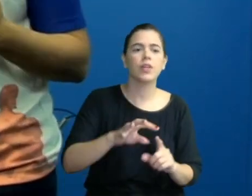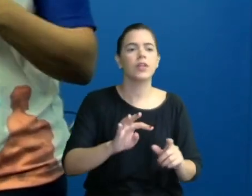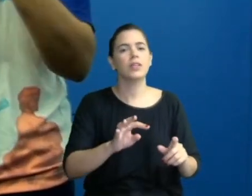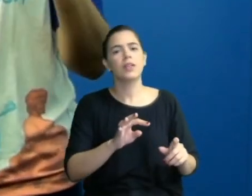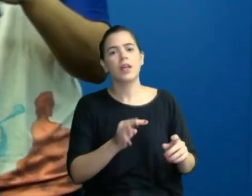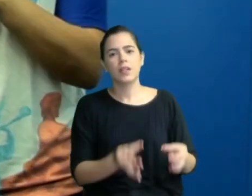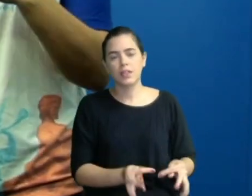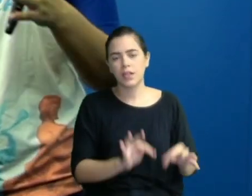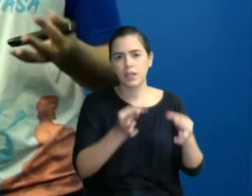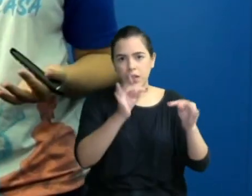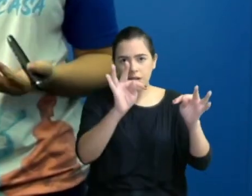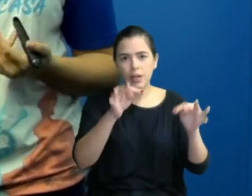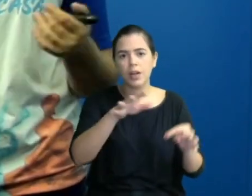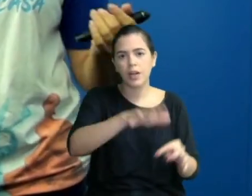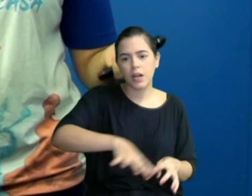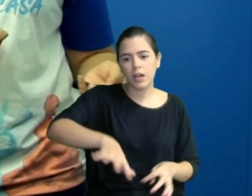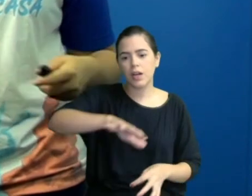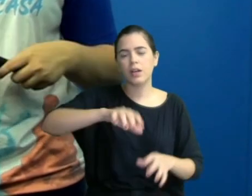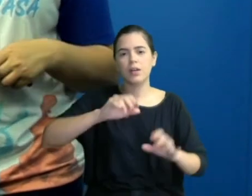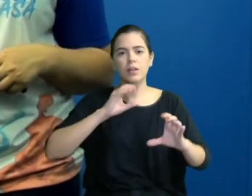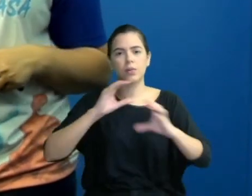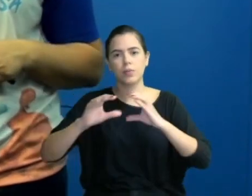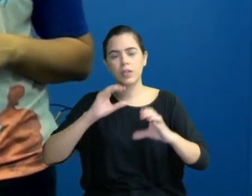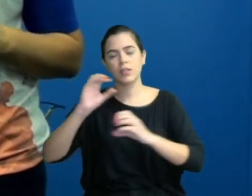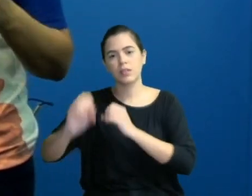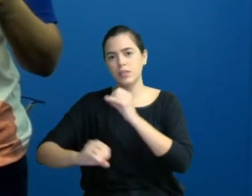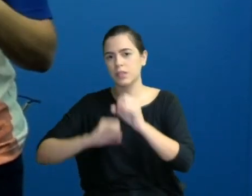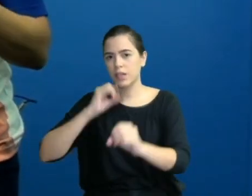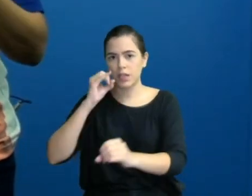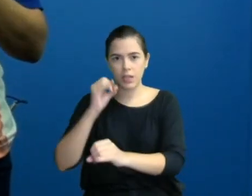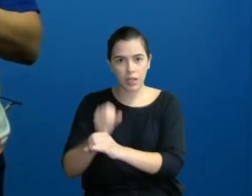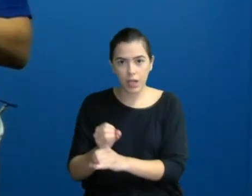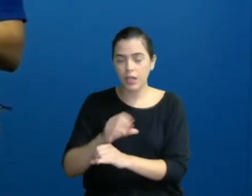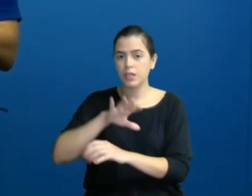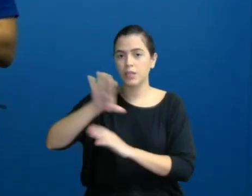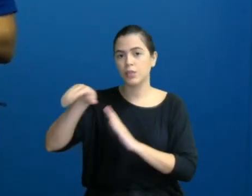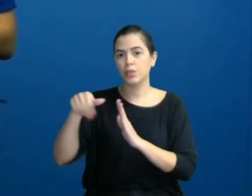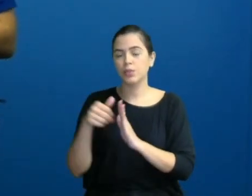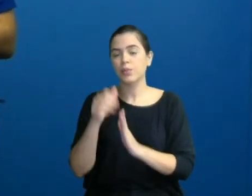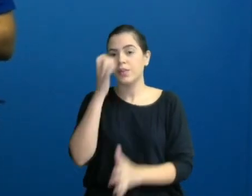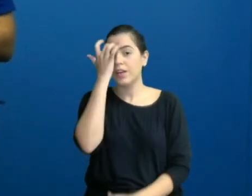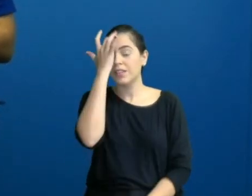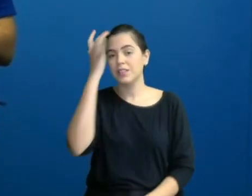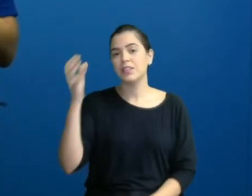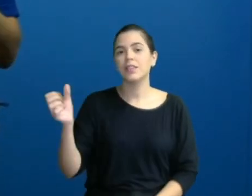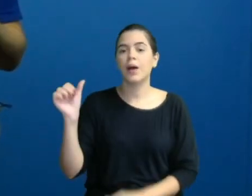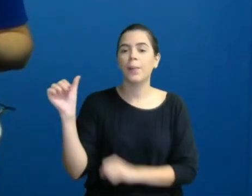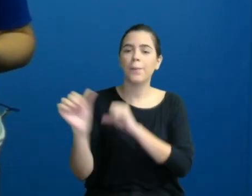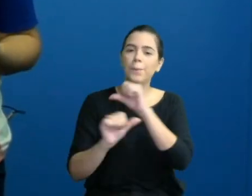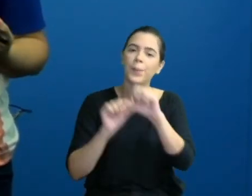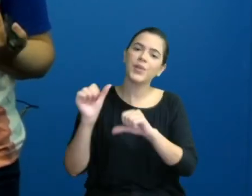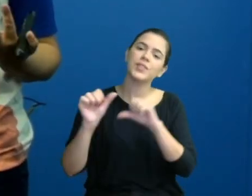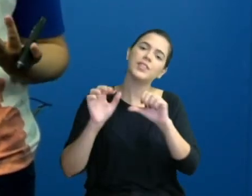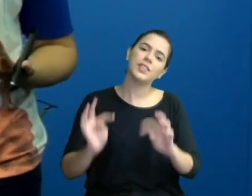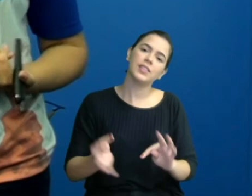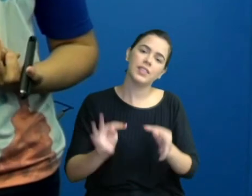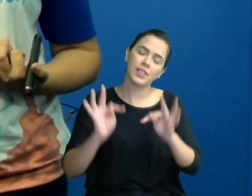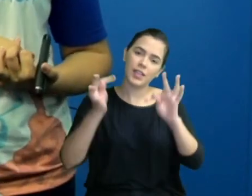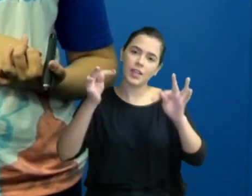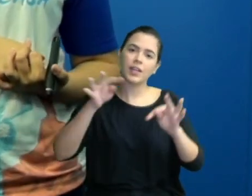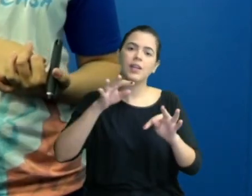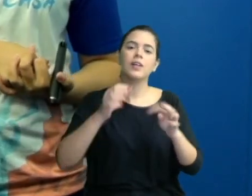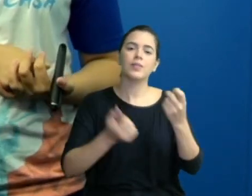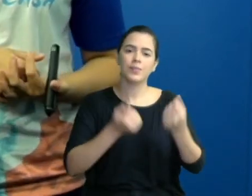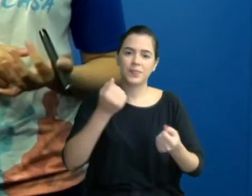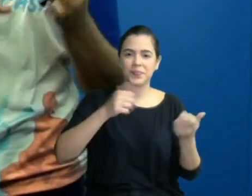eletrônica, das áreas de comunicação, como internet, enfim, para facilitar aí a modernização das tecnologias dos meios